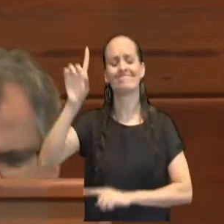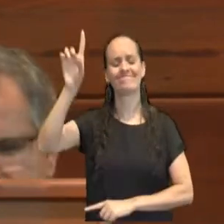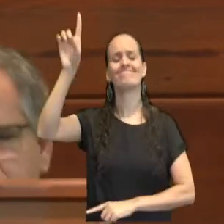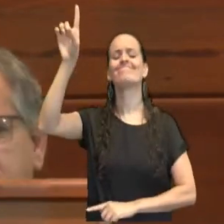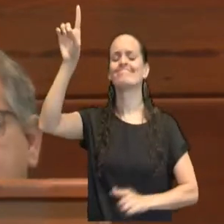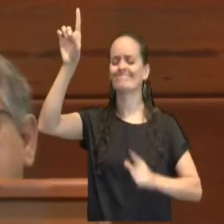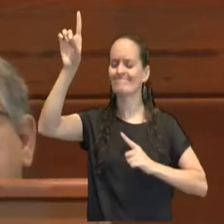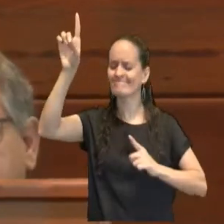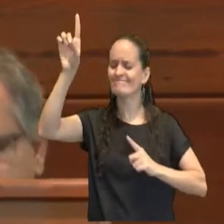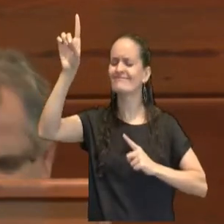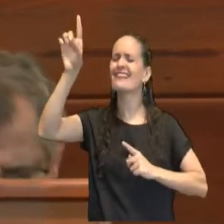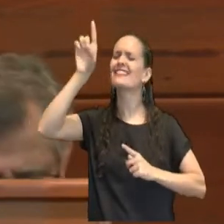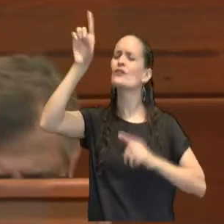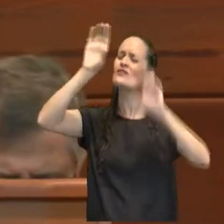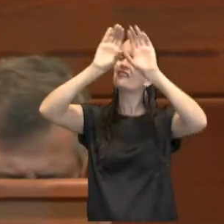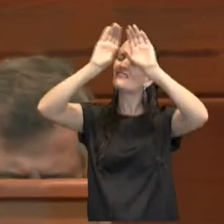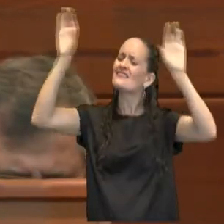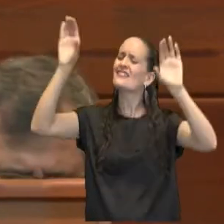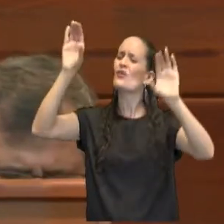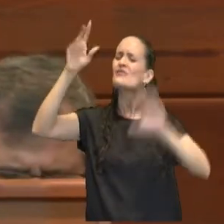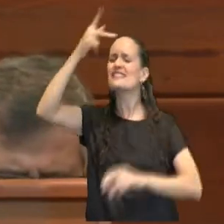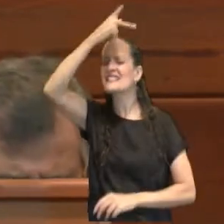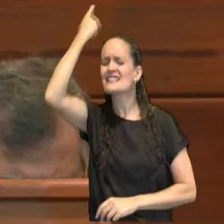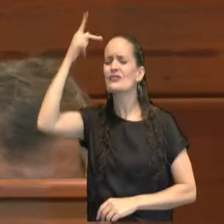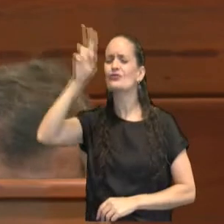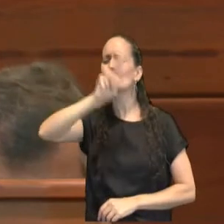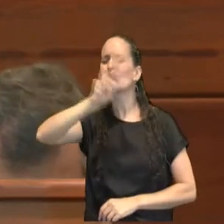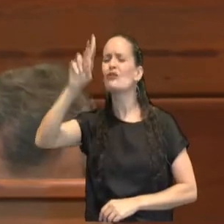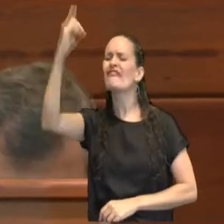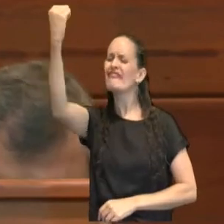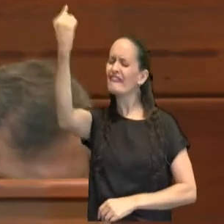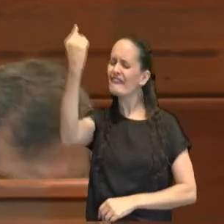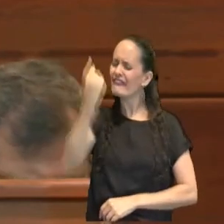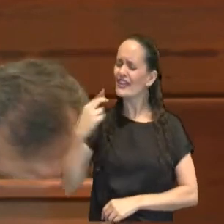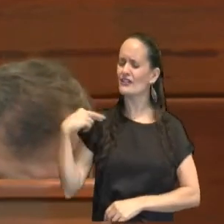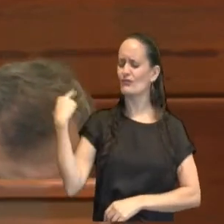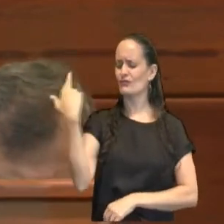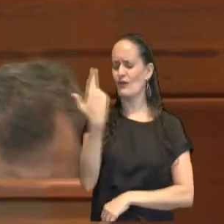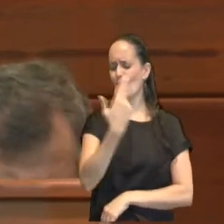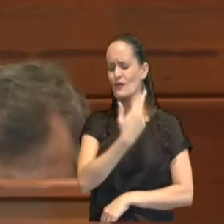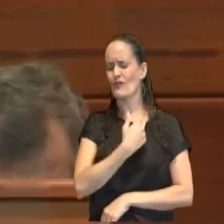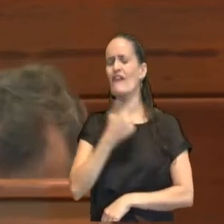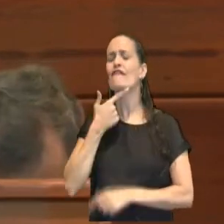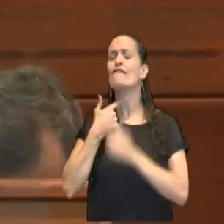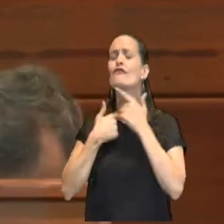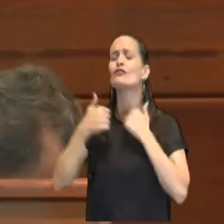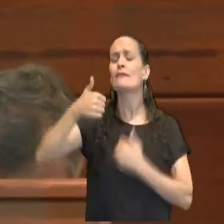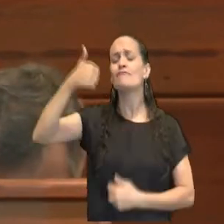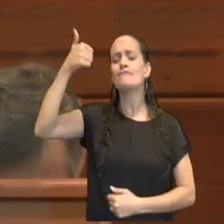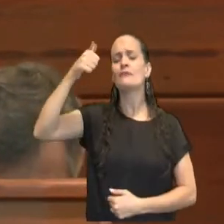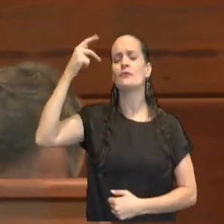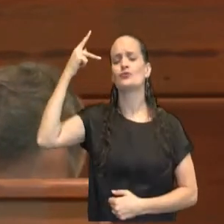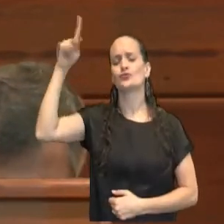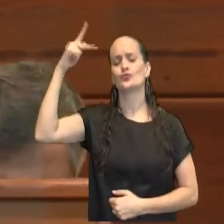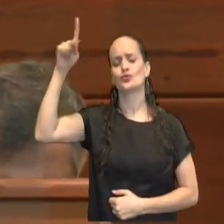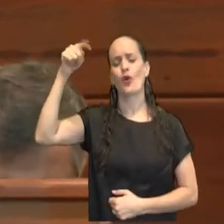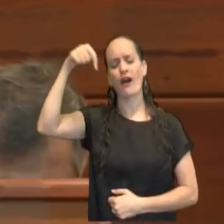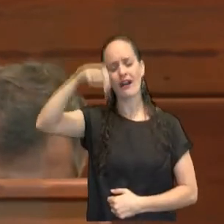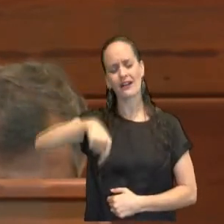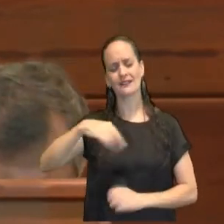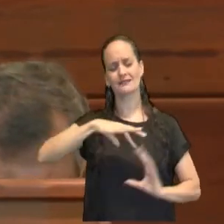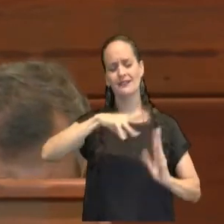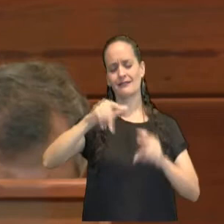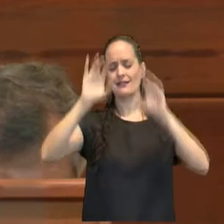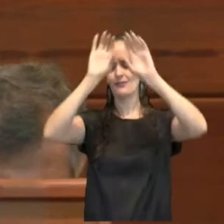céu, santificado seja o teu nome. Venha a nós o vosso reino, seja feita a tua vontade, assim na terra como